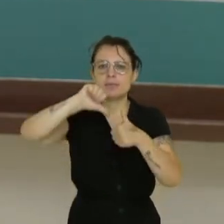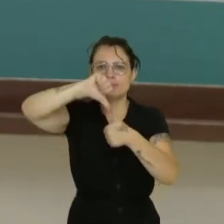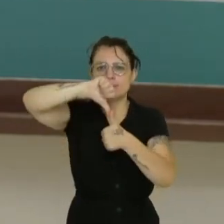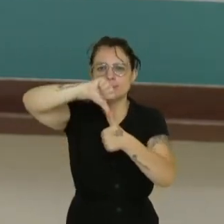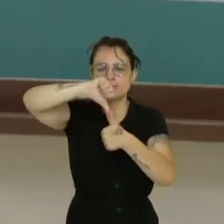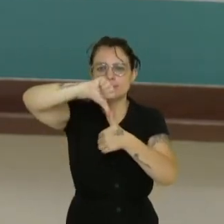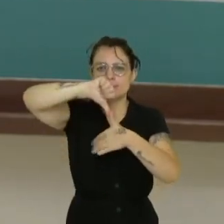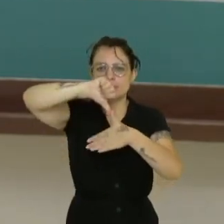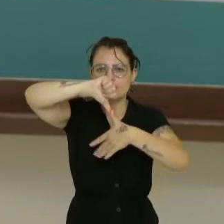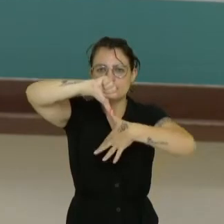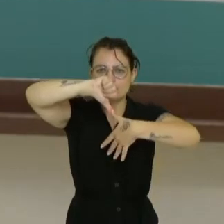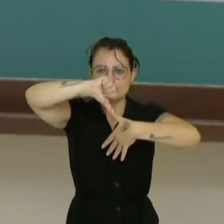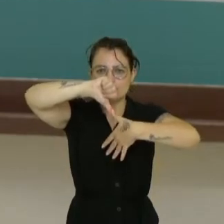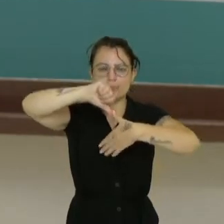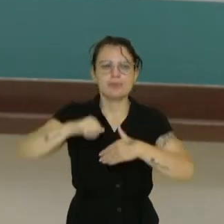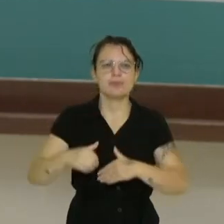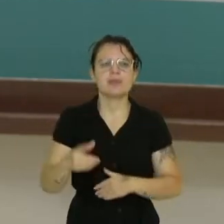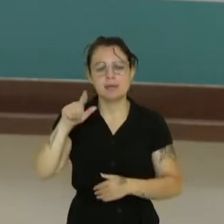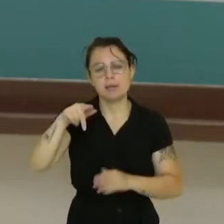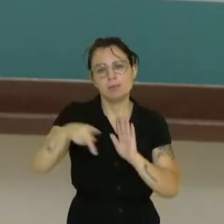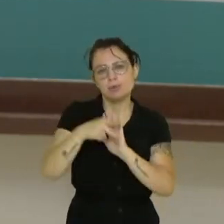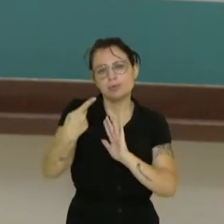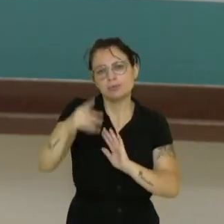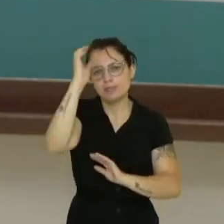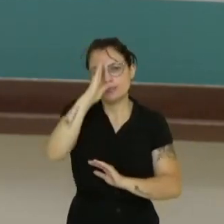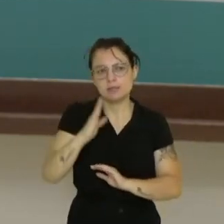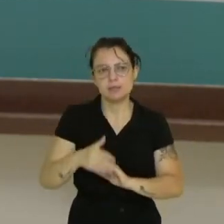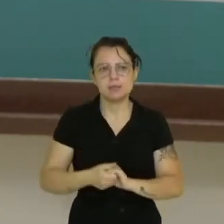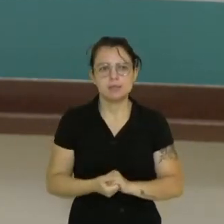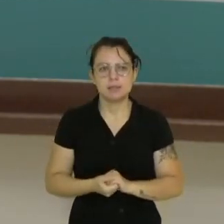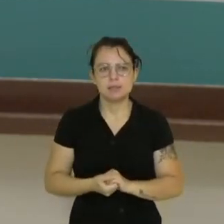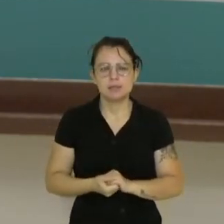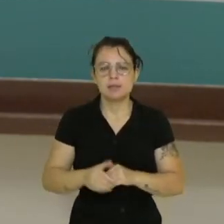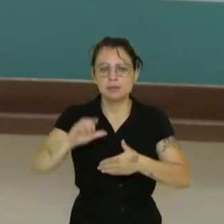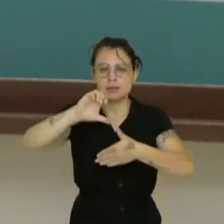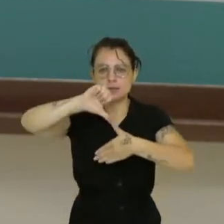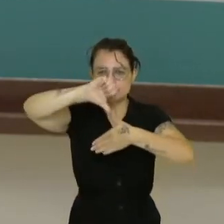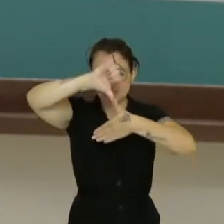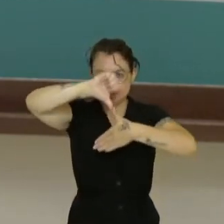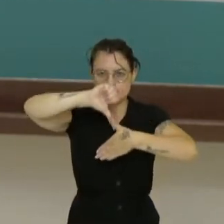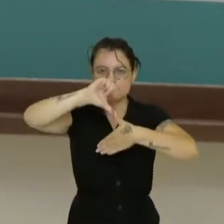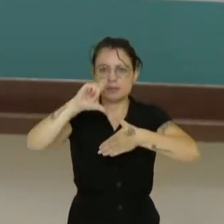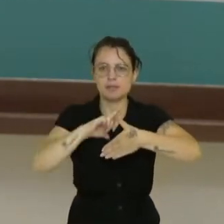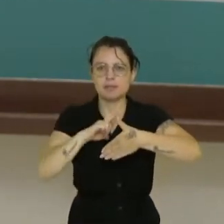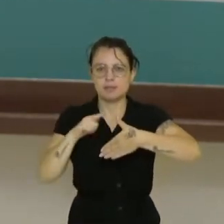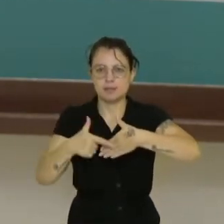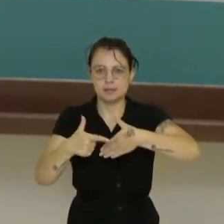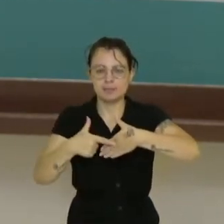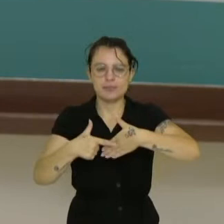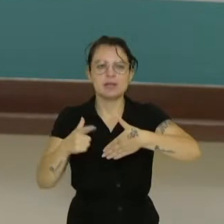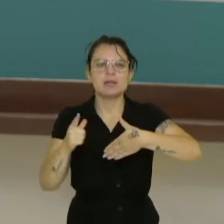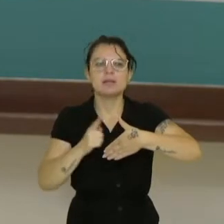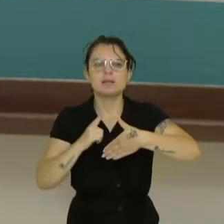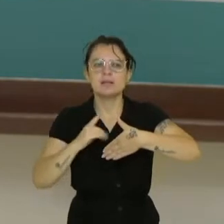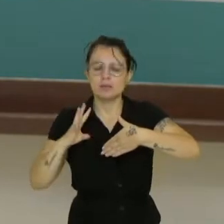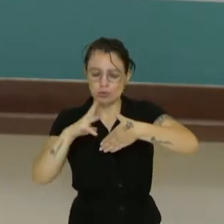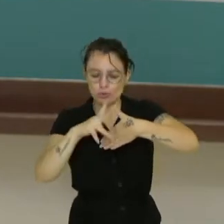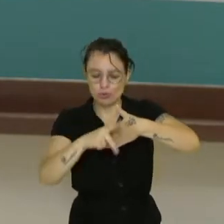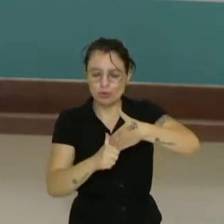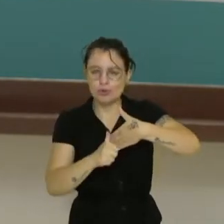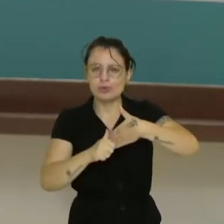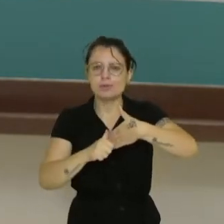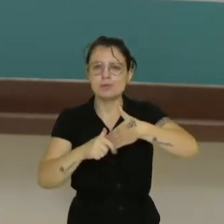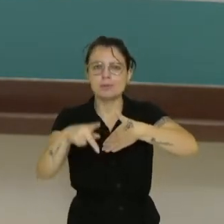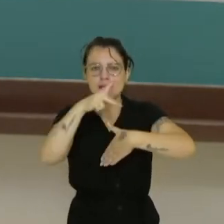o nosso país se encontra, onde está o Brasil. Na América do Sul, praticamente todos os países